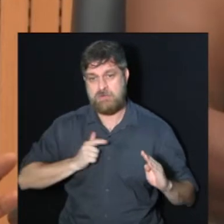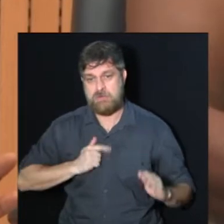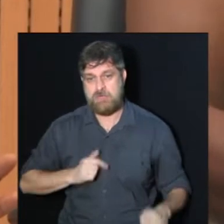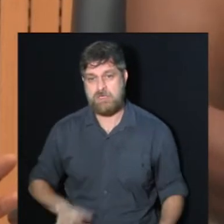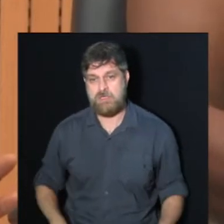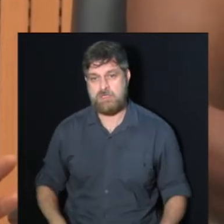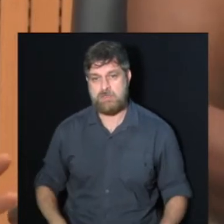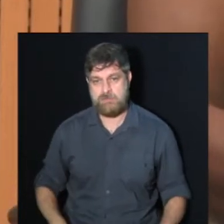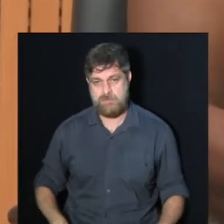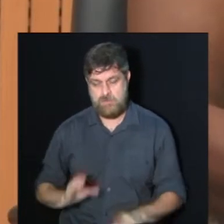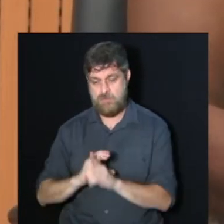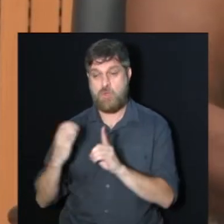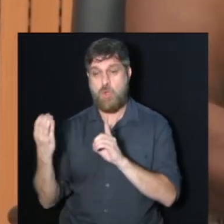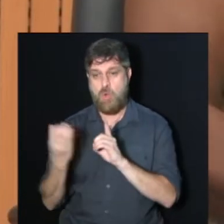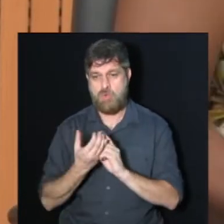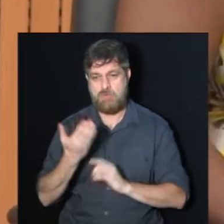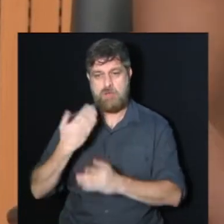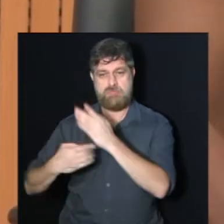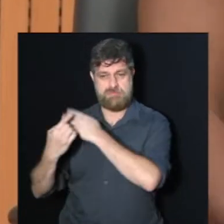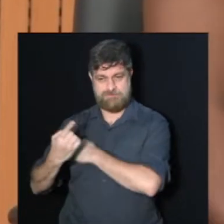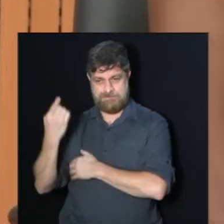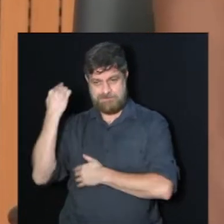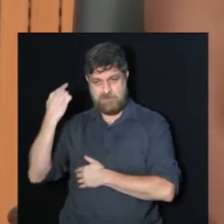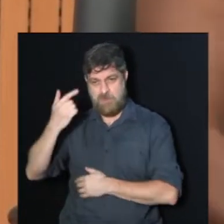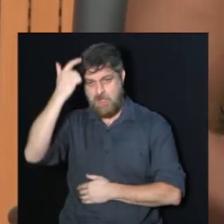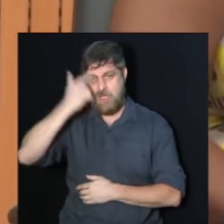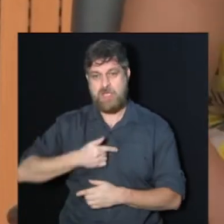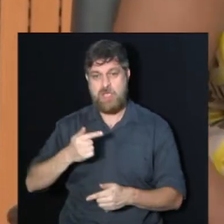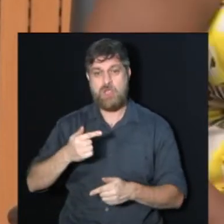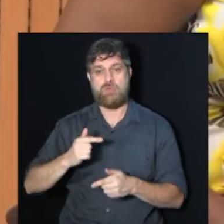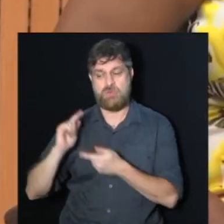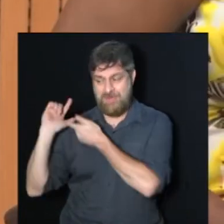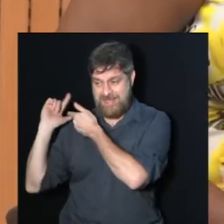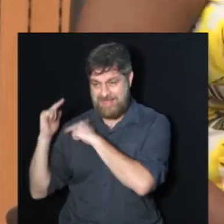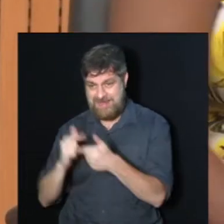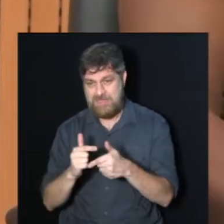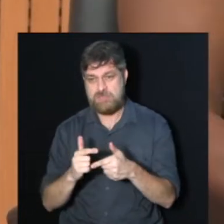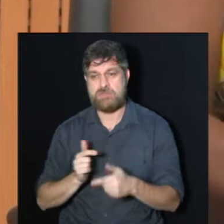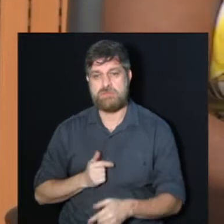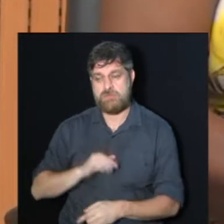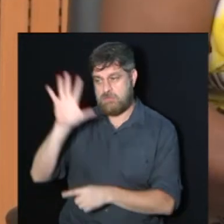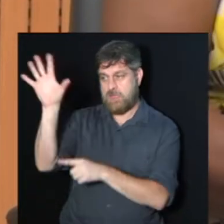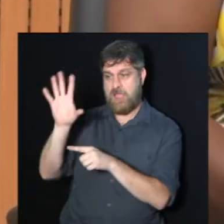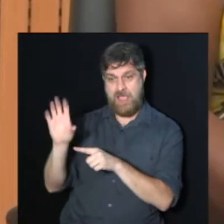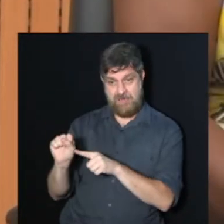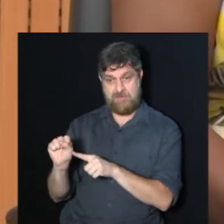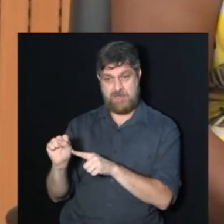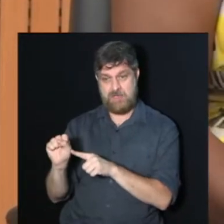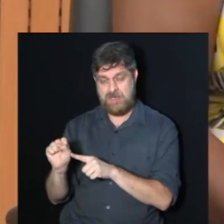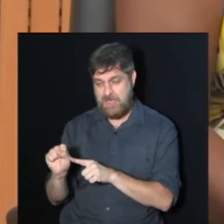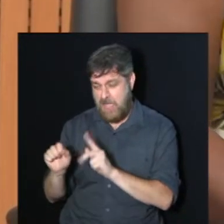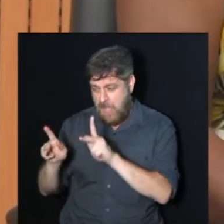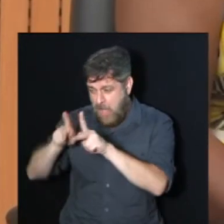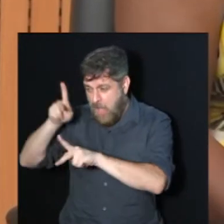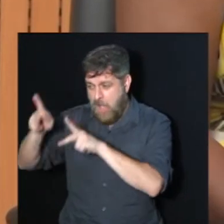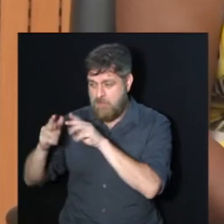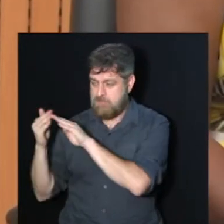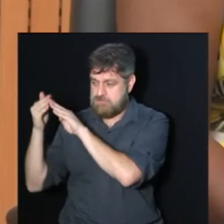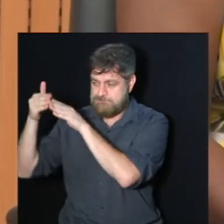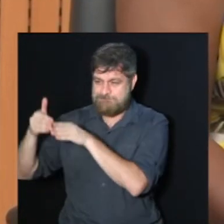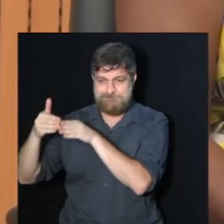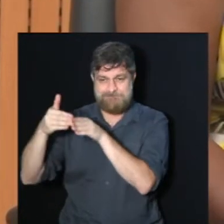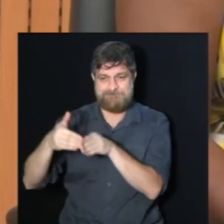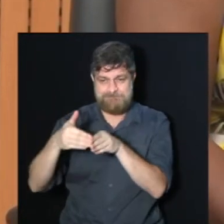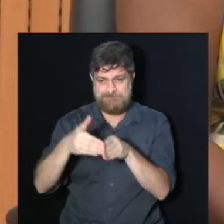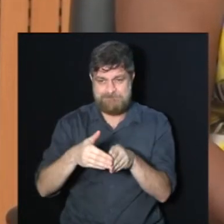ancestrais. Né? Eu sou de Angola, sou de tradição Angola, sou do povo Banto, e foram os primeiros povos que chegaram aqui.